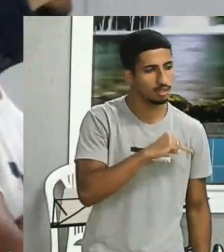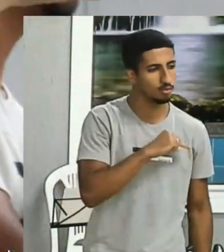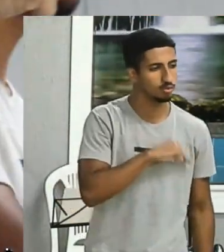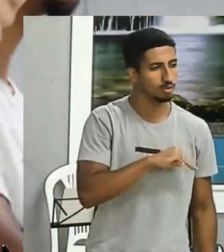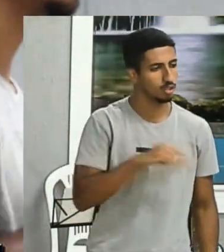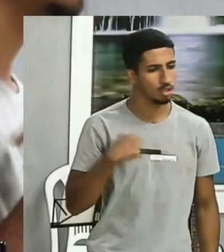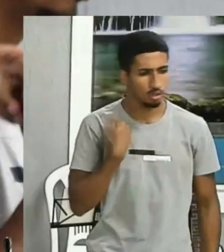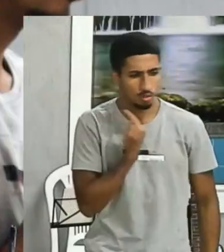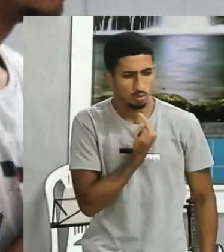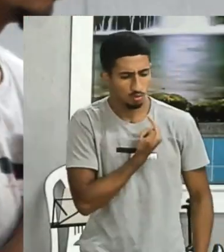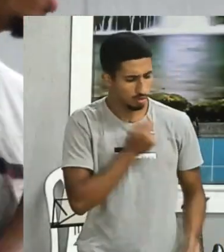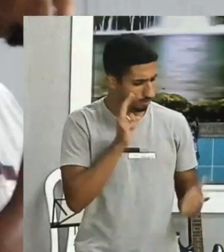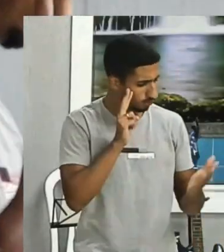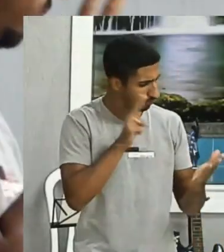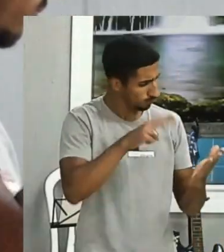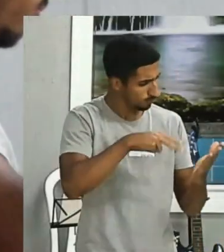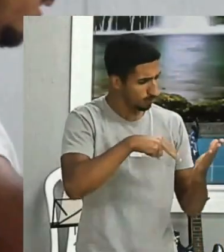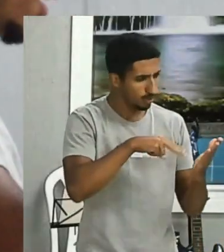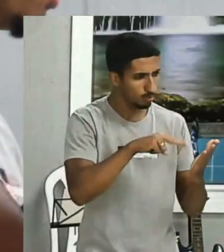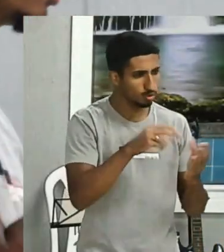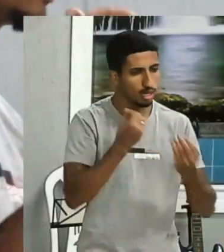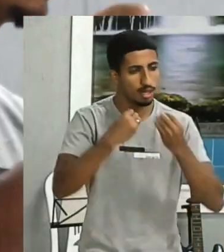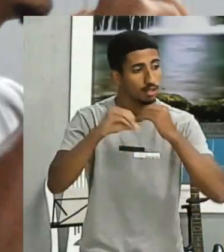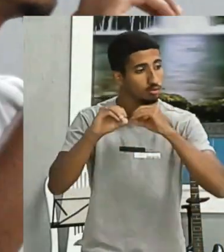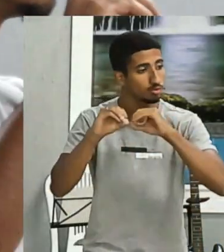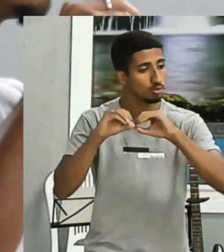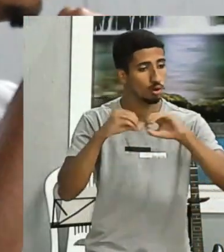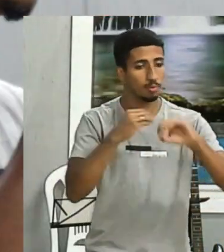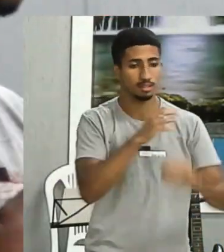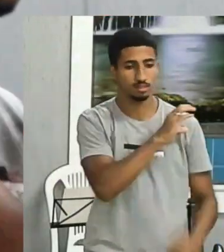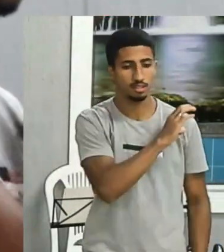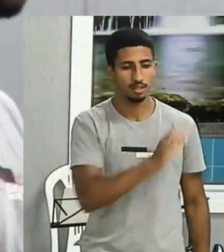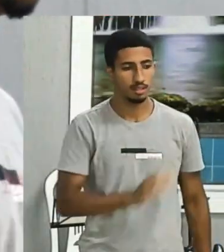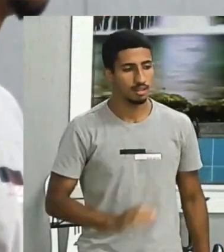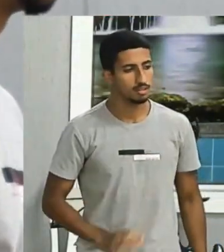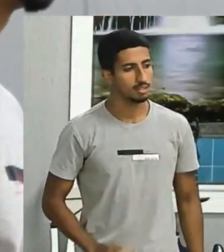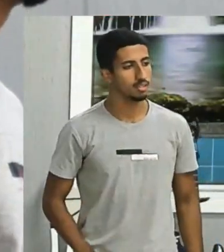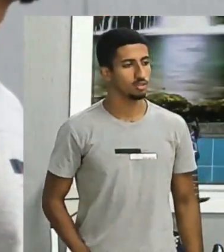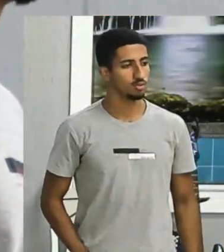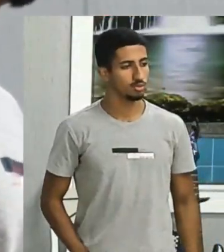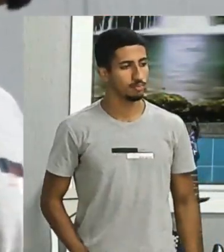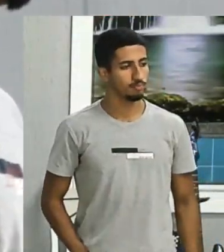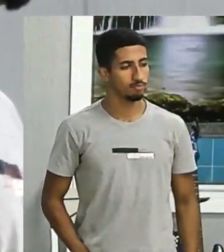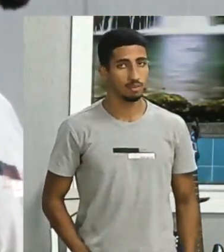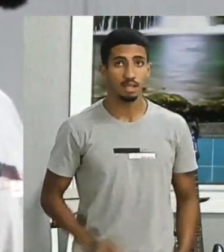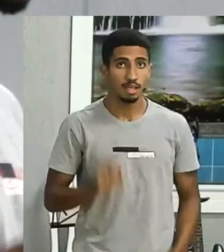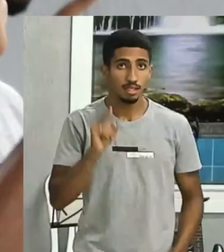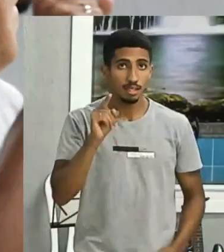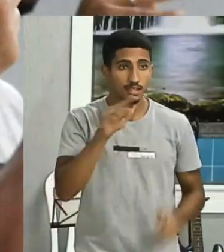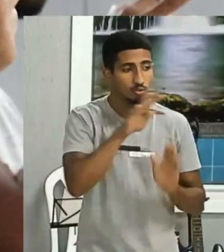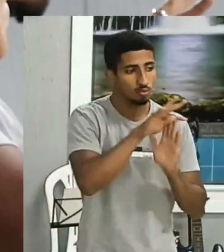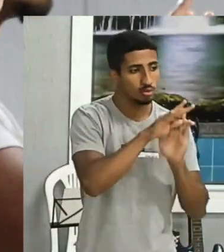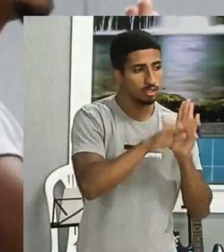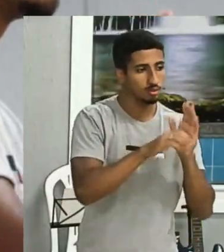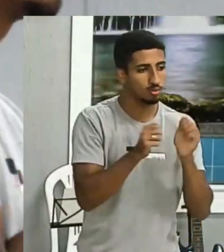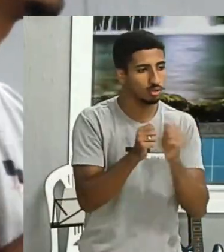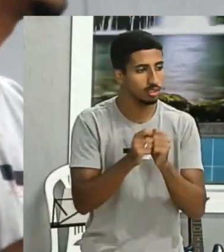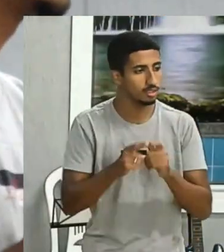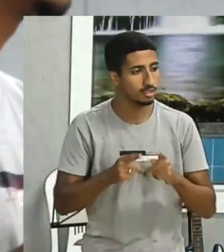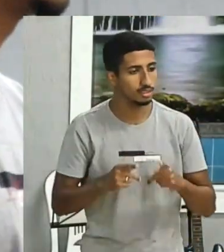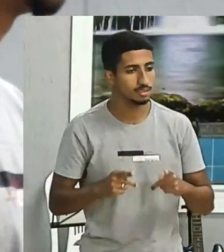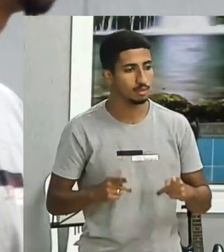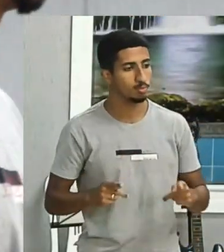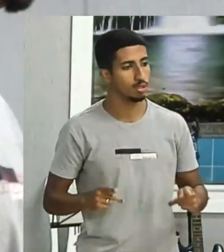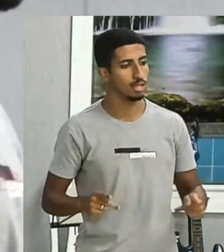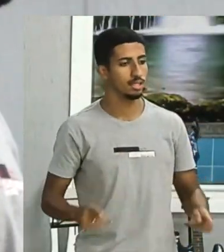fez. Aqui no Apocalipse, há uma pintura, não um retrato, entende? É